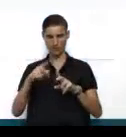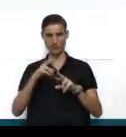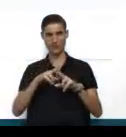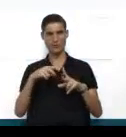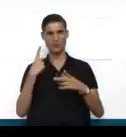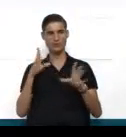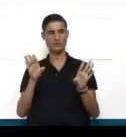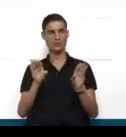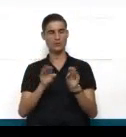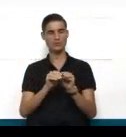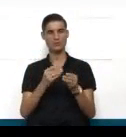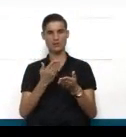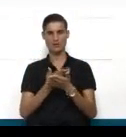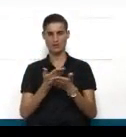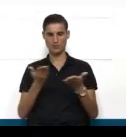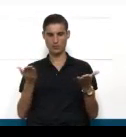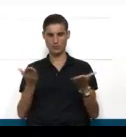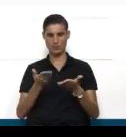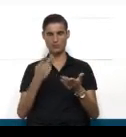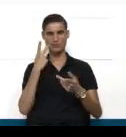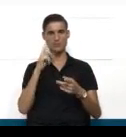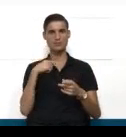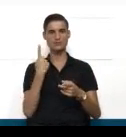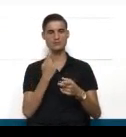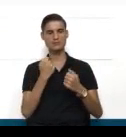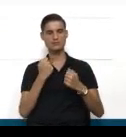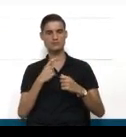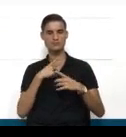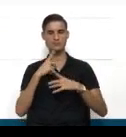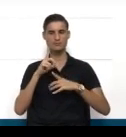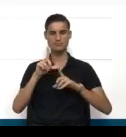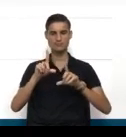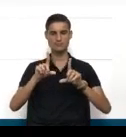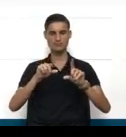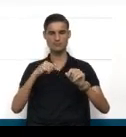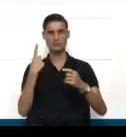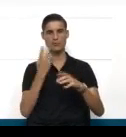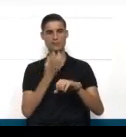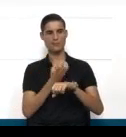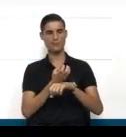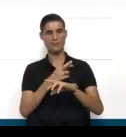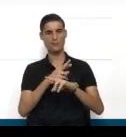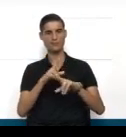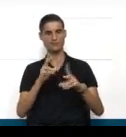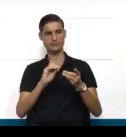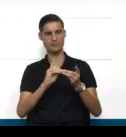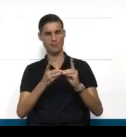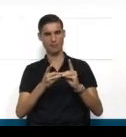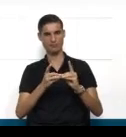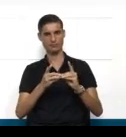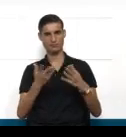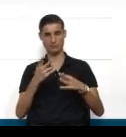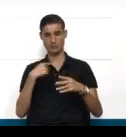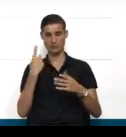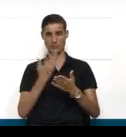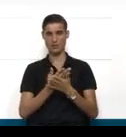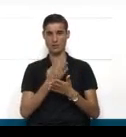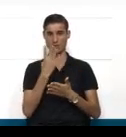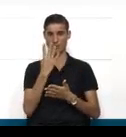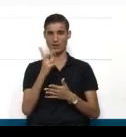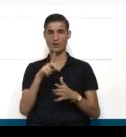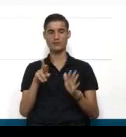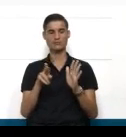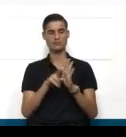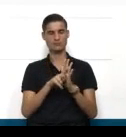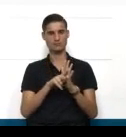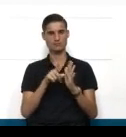nosso resumo da aula de hoje, para que você possa aí se achar no seu material didático. Hoje a nossa aula de número 4, ela é referente